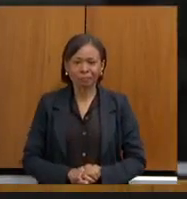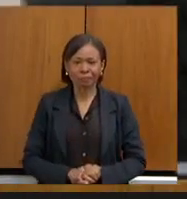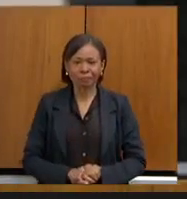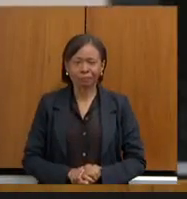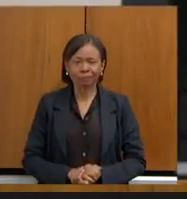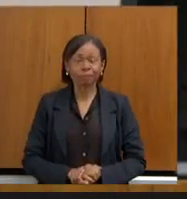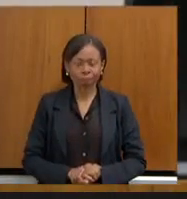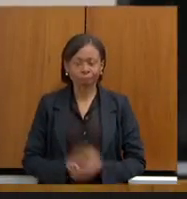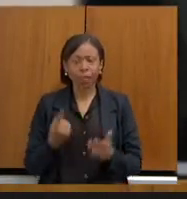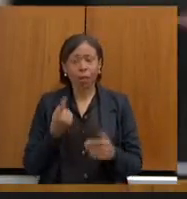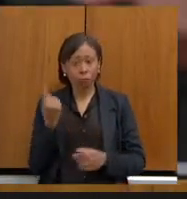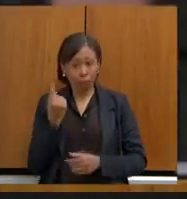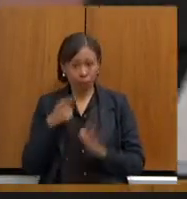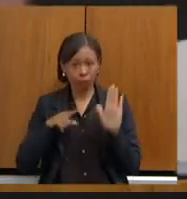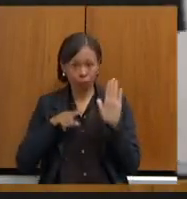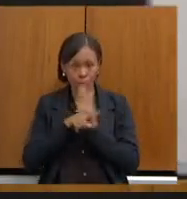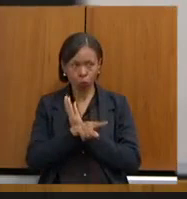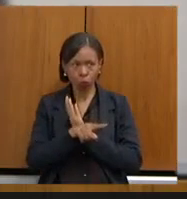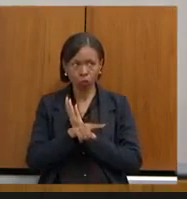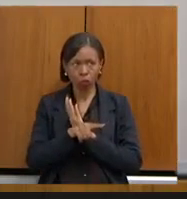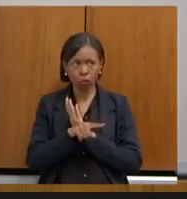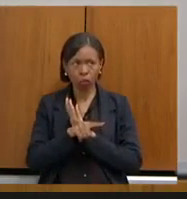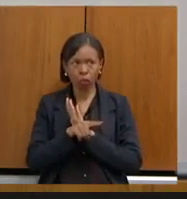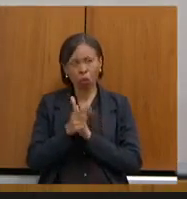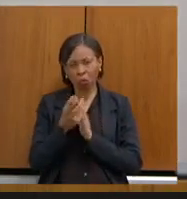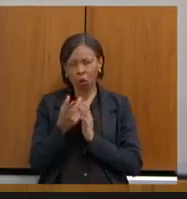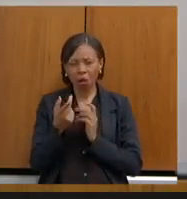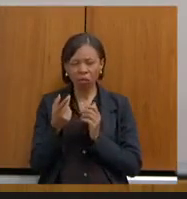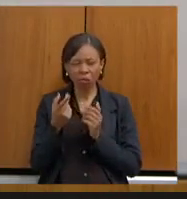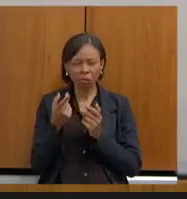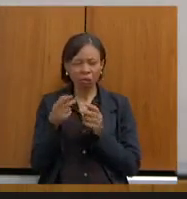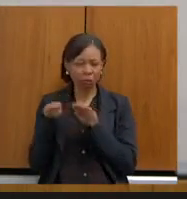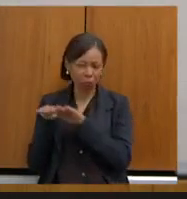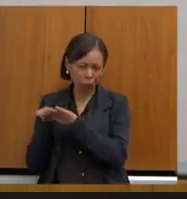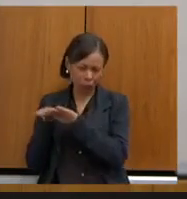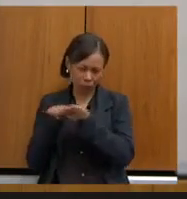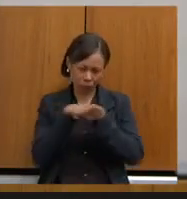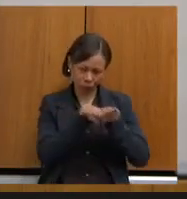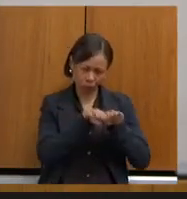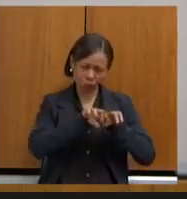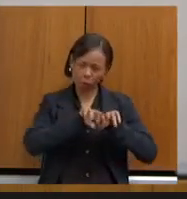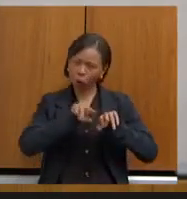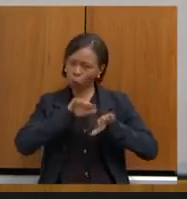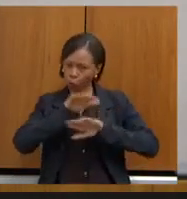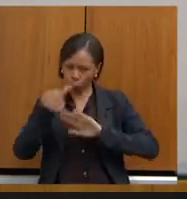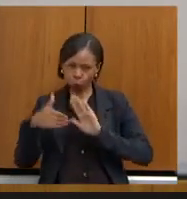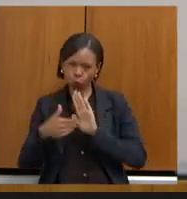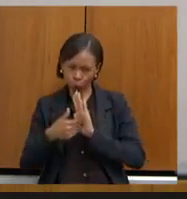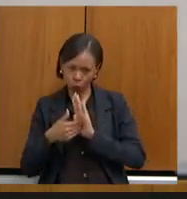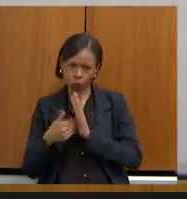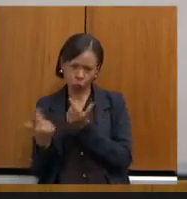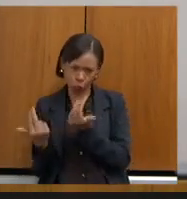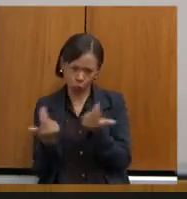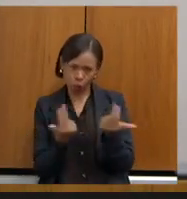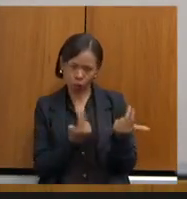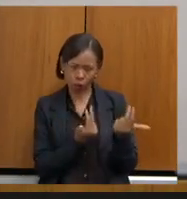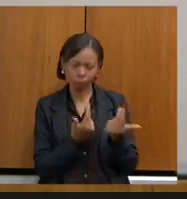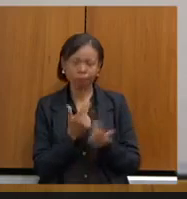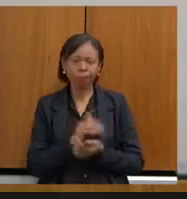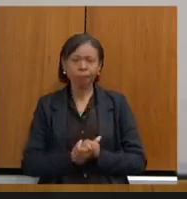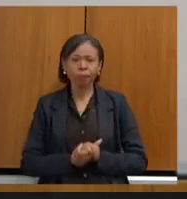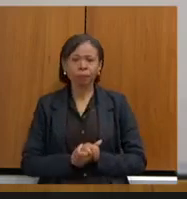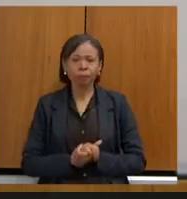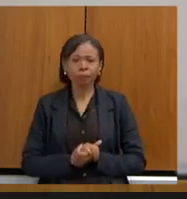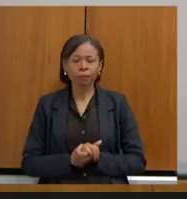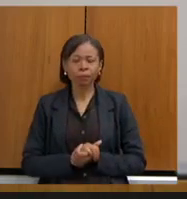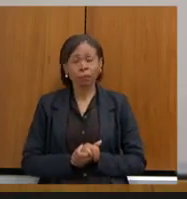primeira pergunta elas são quase que padrões aqui é o chefe das forças de segurança e é